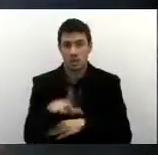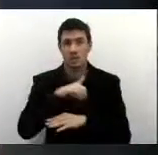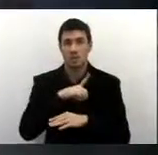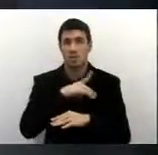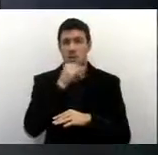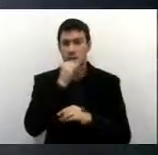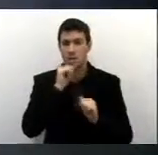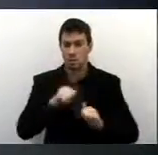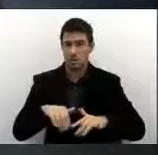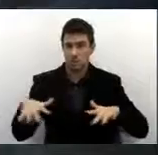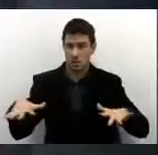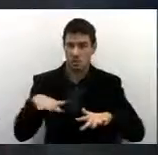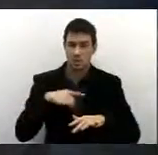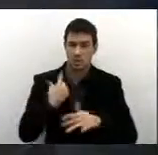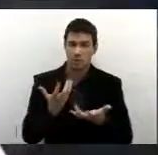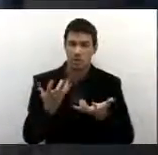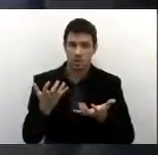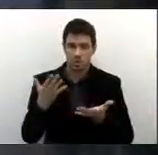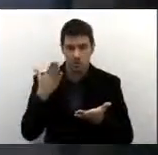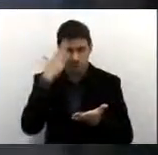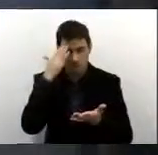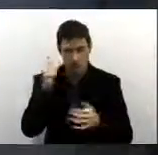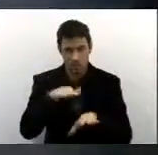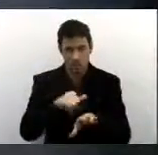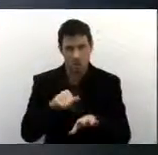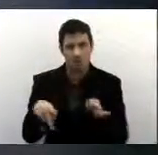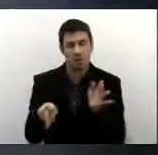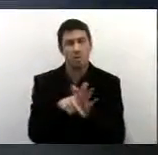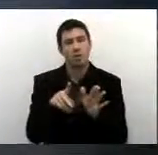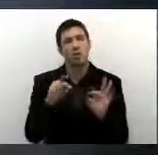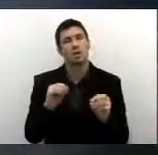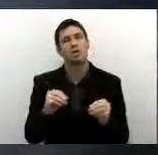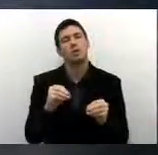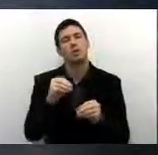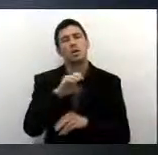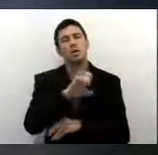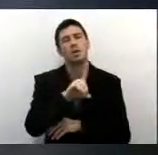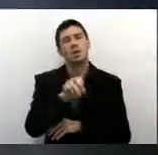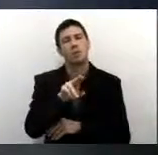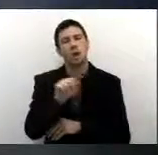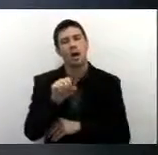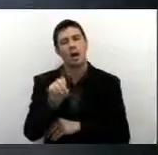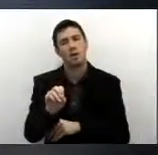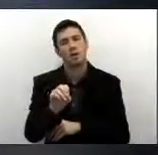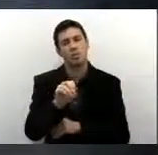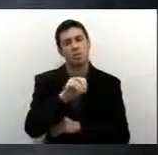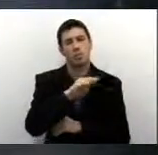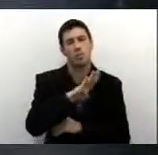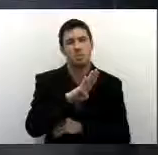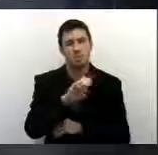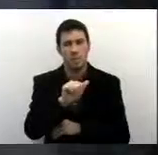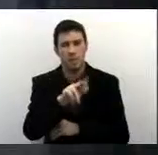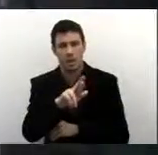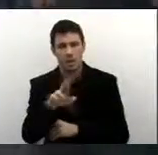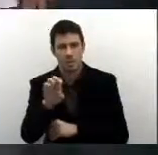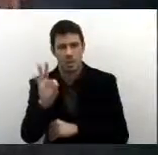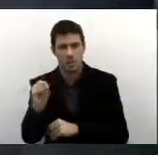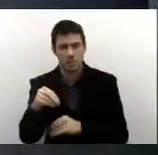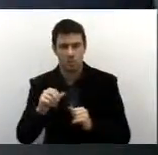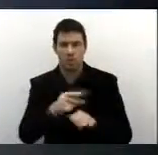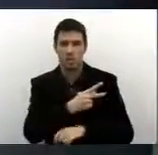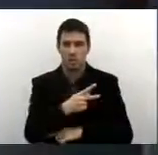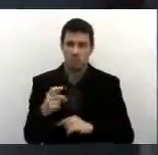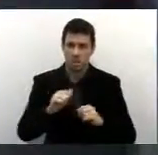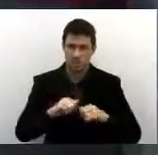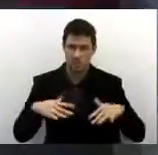Celestino com certeza vai estar presente. Quero aqui já chamar a presença do vereador Eduardo Barreto, do PCdoB, presidindo os trabalhos aqui na PPA